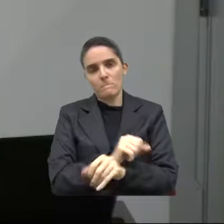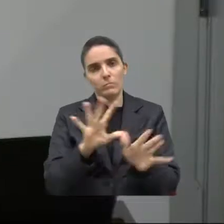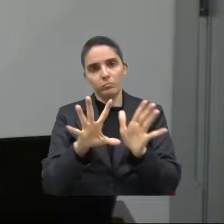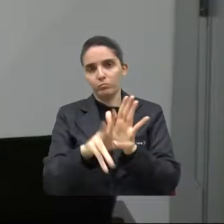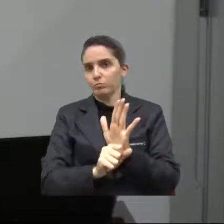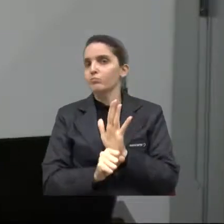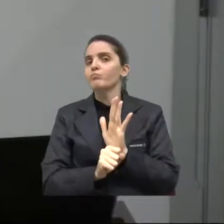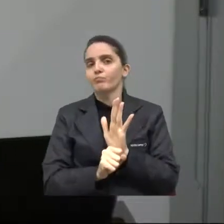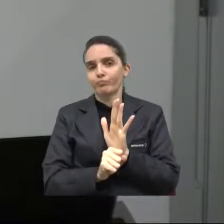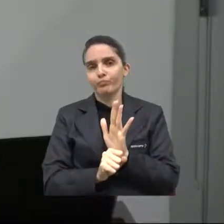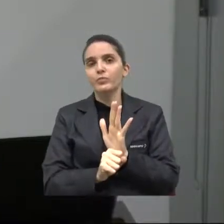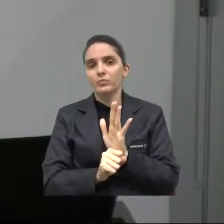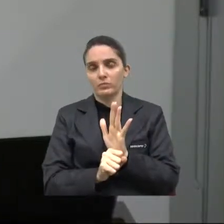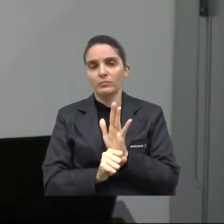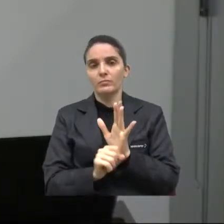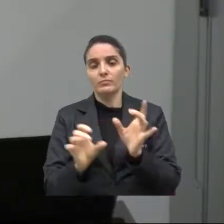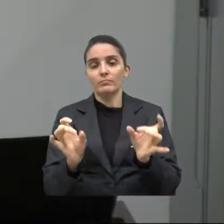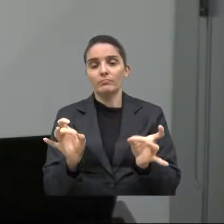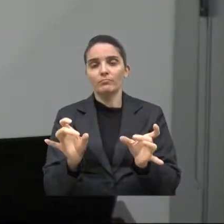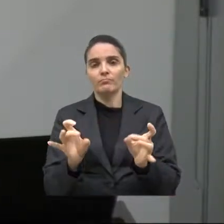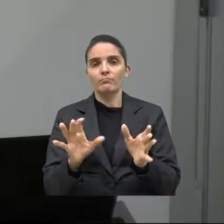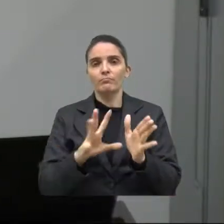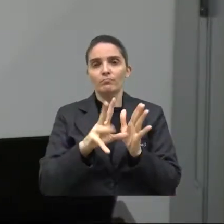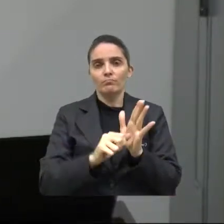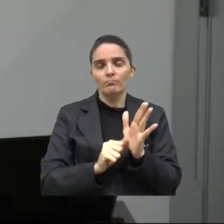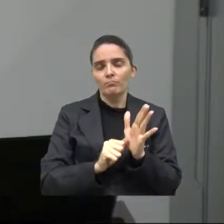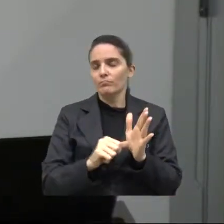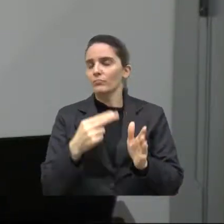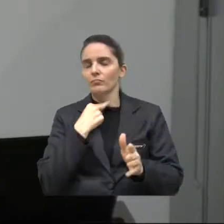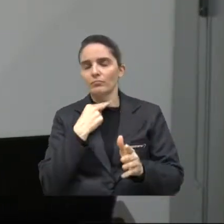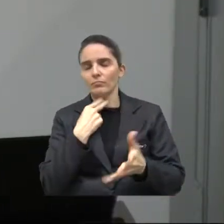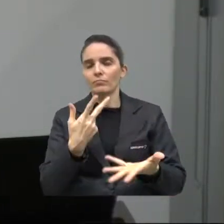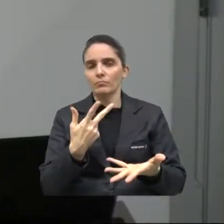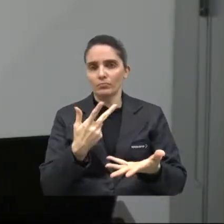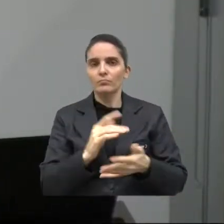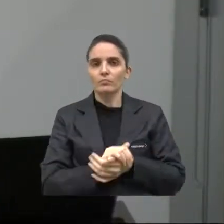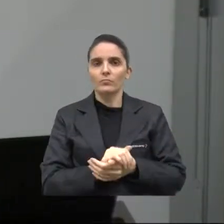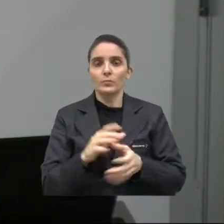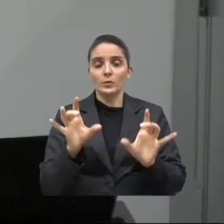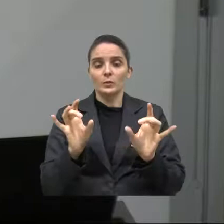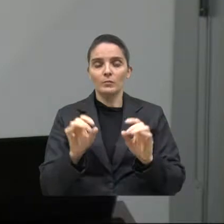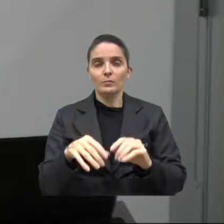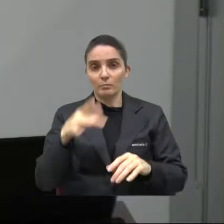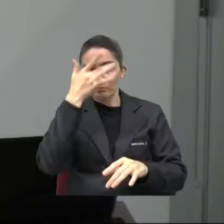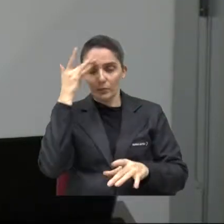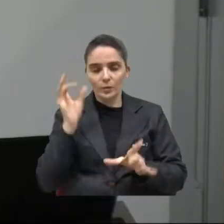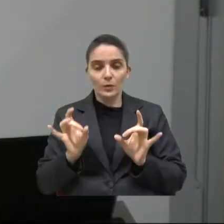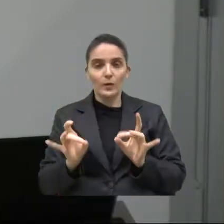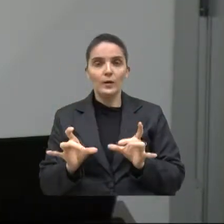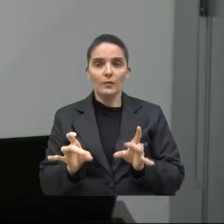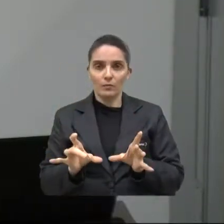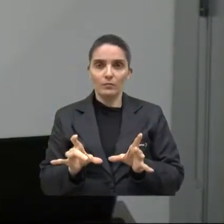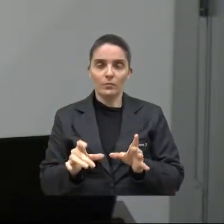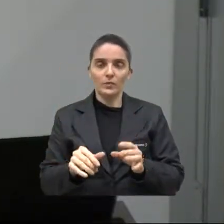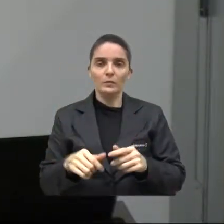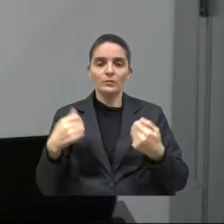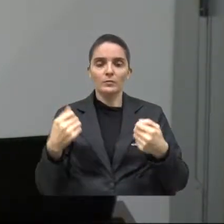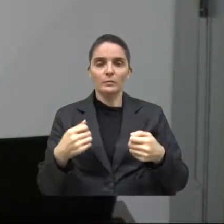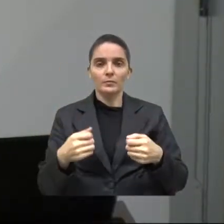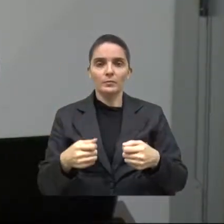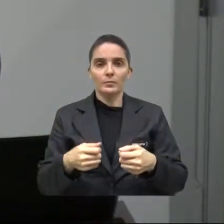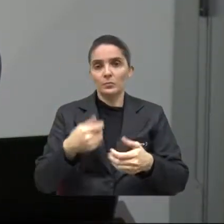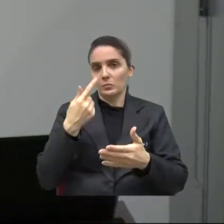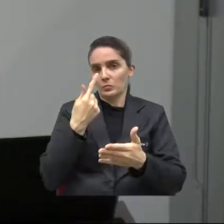essa comercialização de forma de furtos. Então, realmente é uma lei muito importante, vai beneficiar